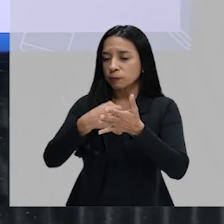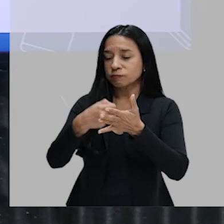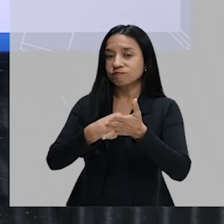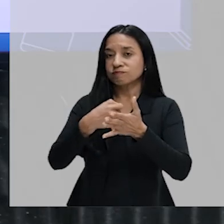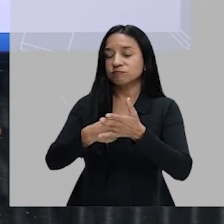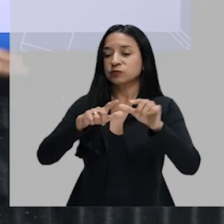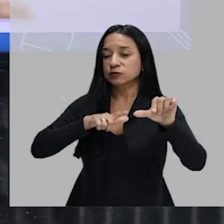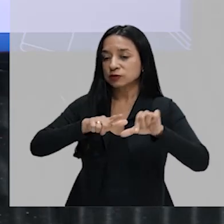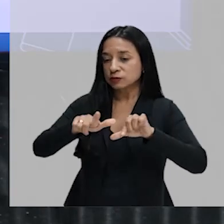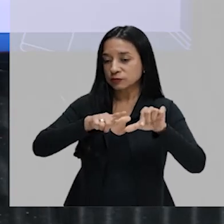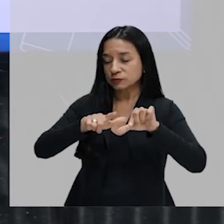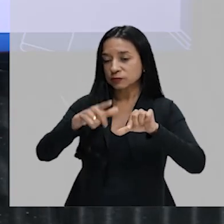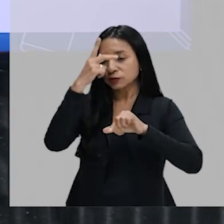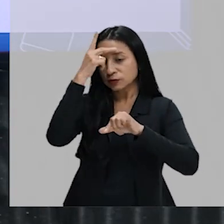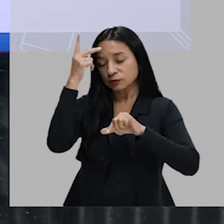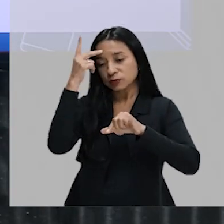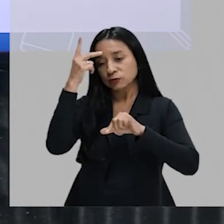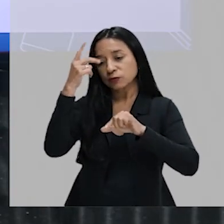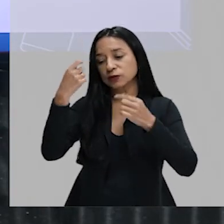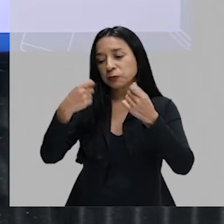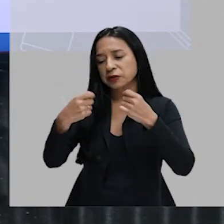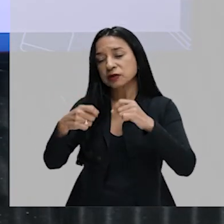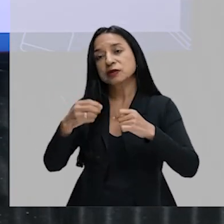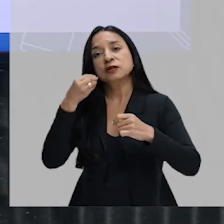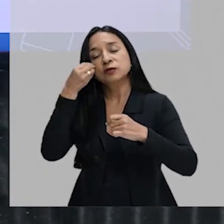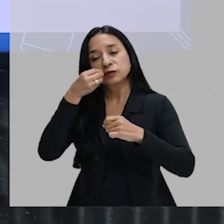vários indivíduos ali dançando.